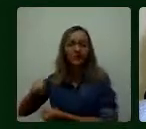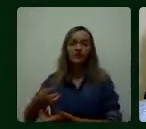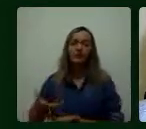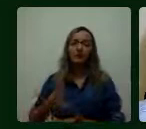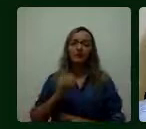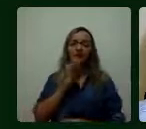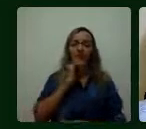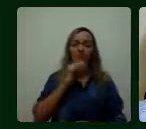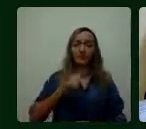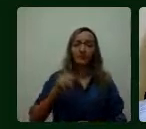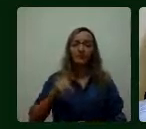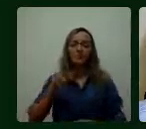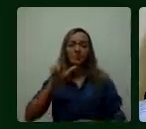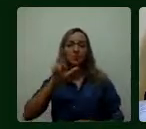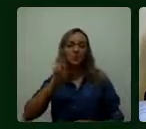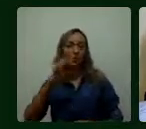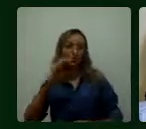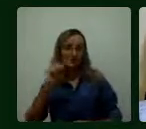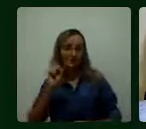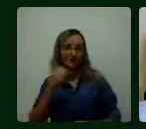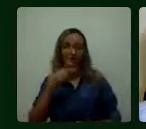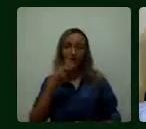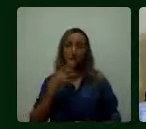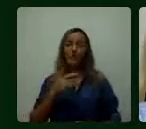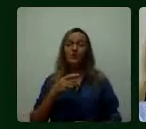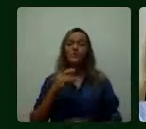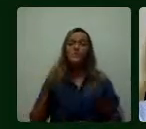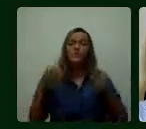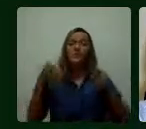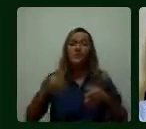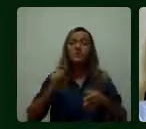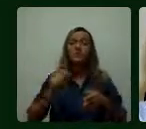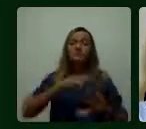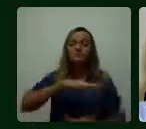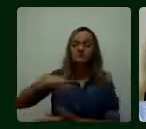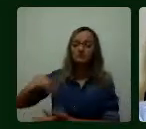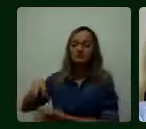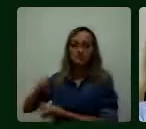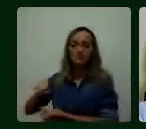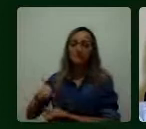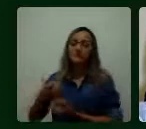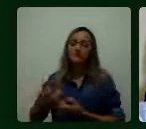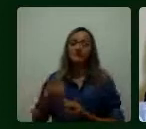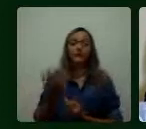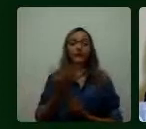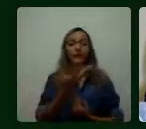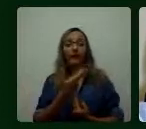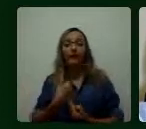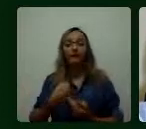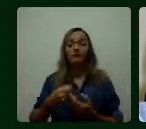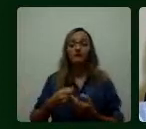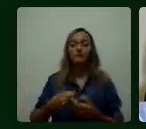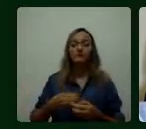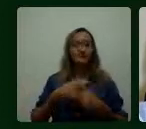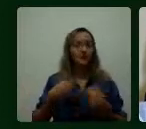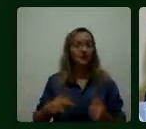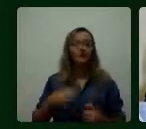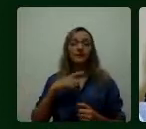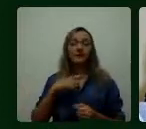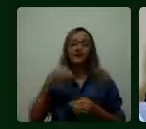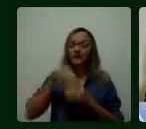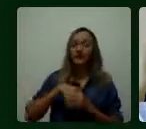de matérias-primas. Então, sem dúvida, não tem nada que não pode. Só tentem adaptar ali para os nossos desafios. Eu